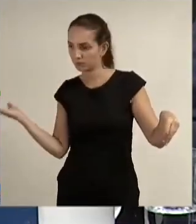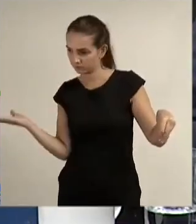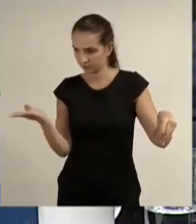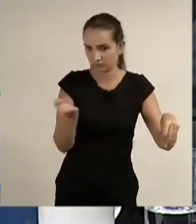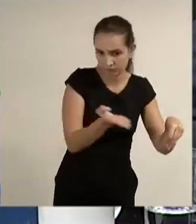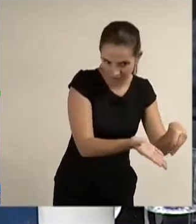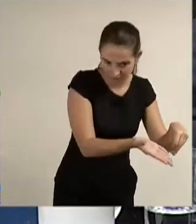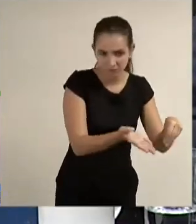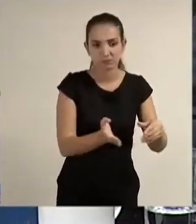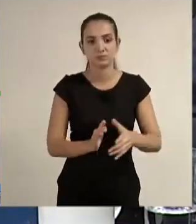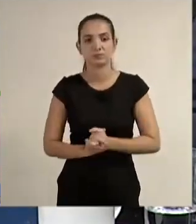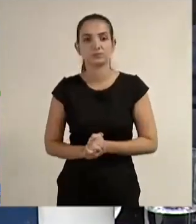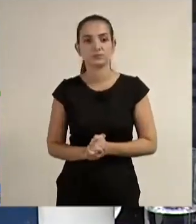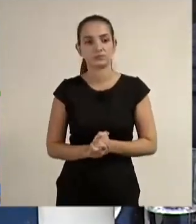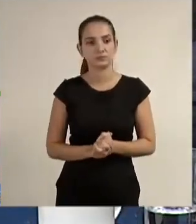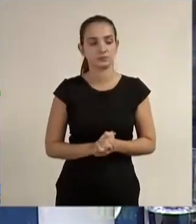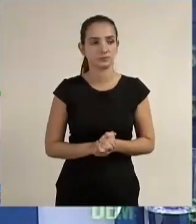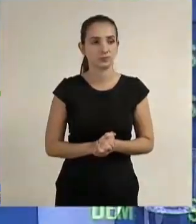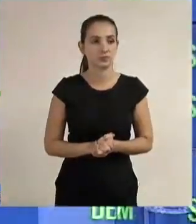convidados.